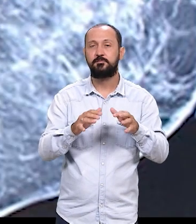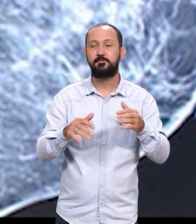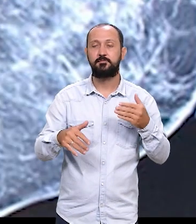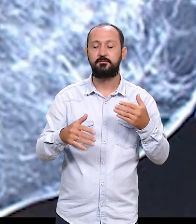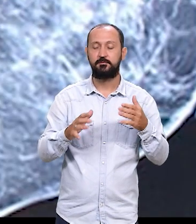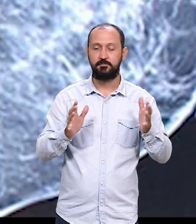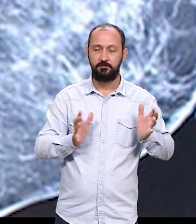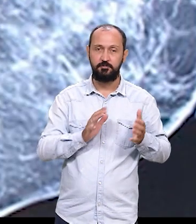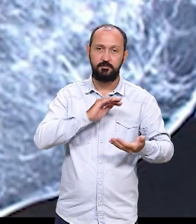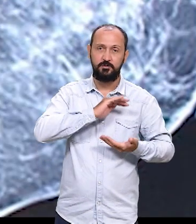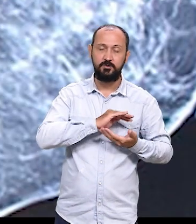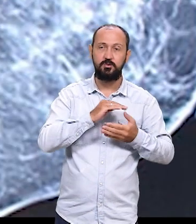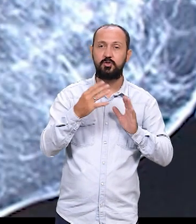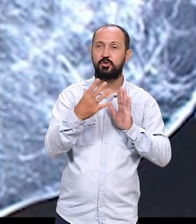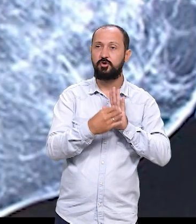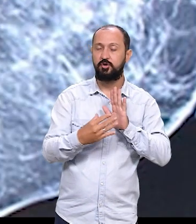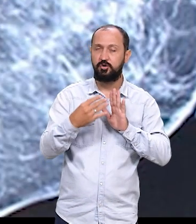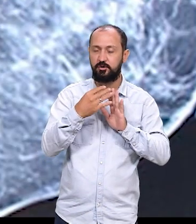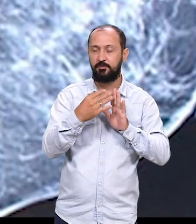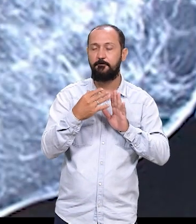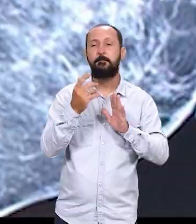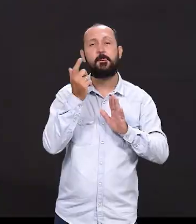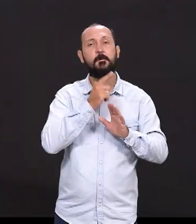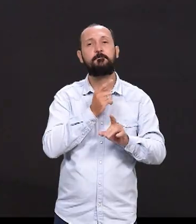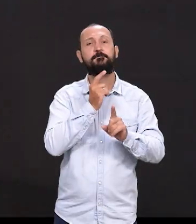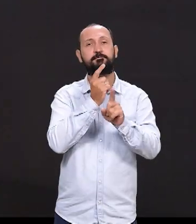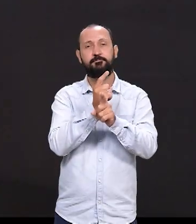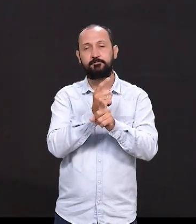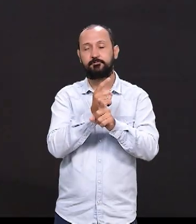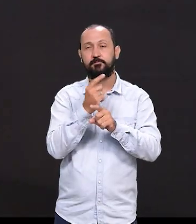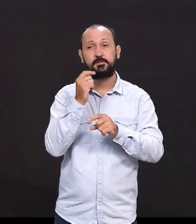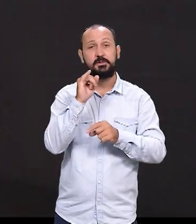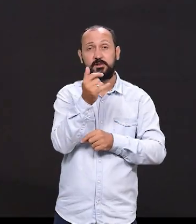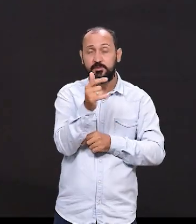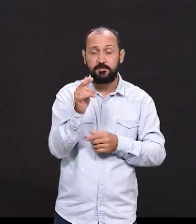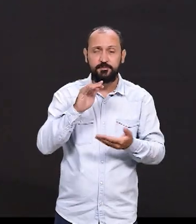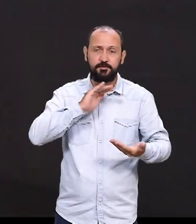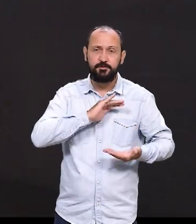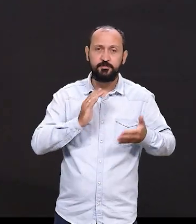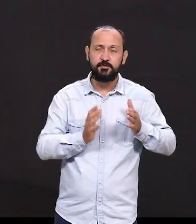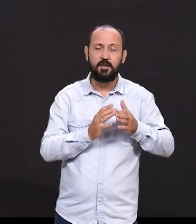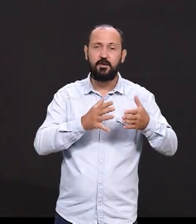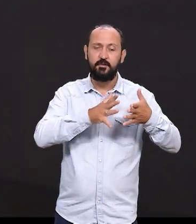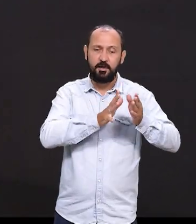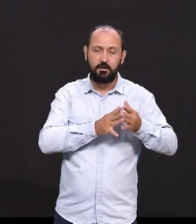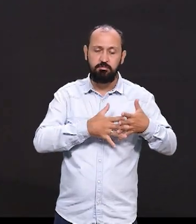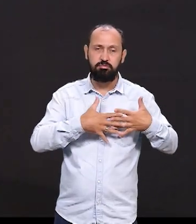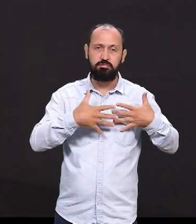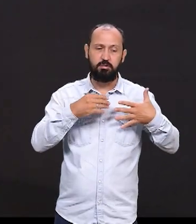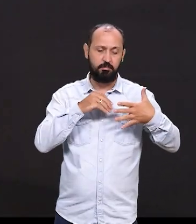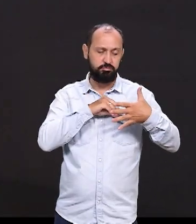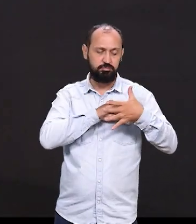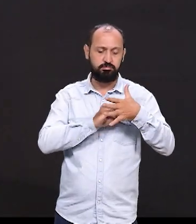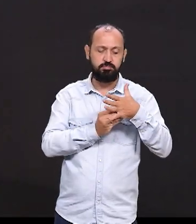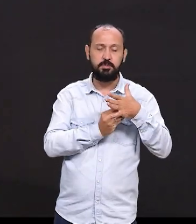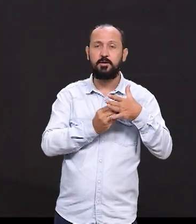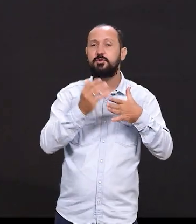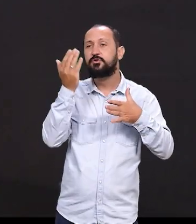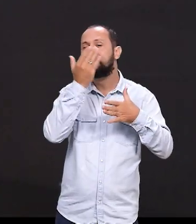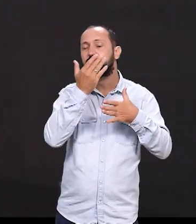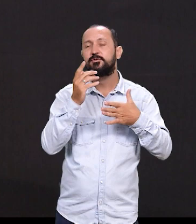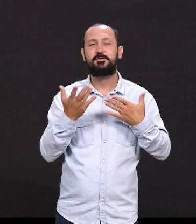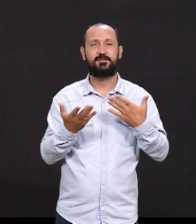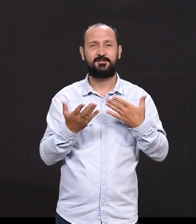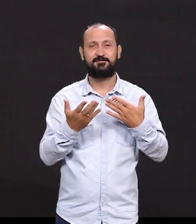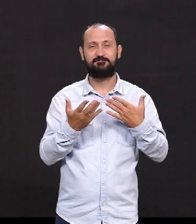alteração no ato de espalhar ali no na placa do raio x A Mama a gente consegue identificar se ela não tiver compressão ela